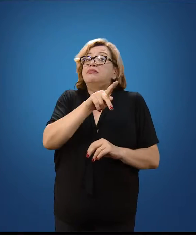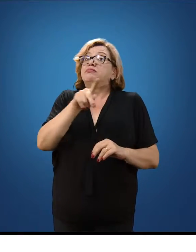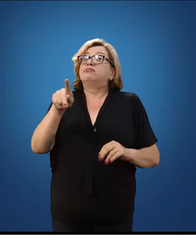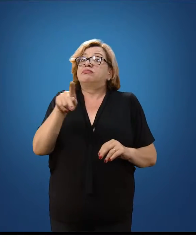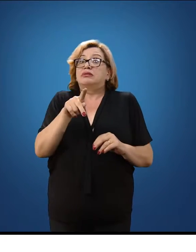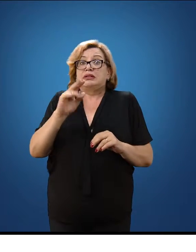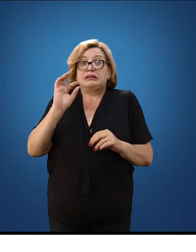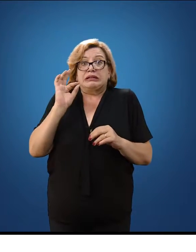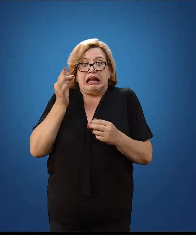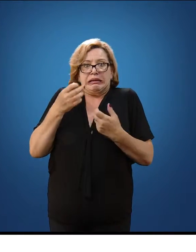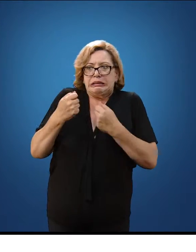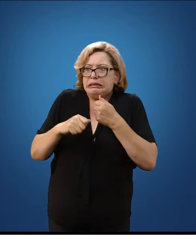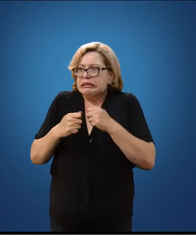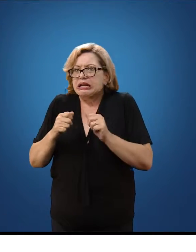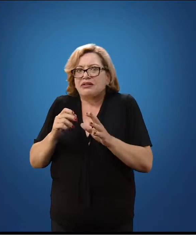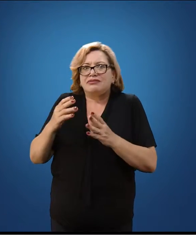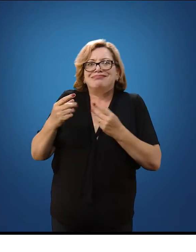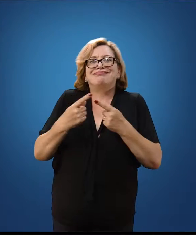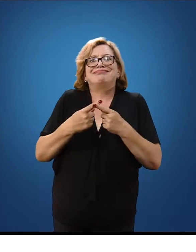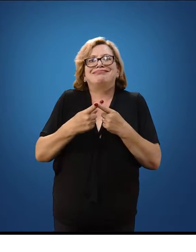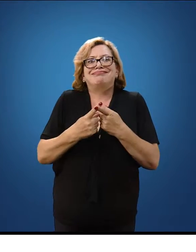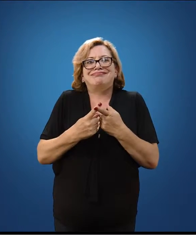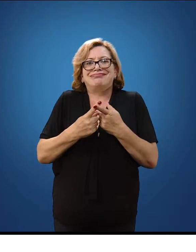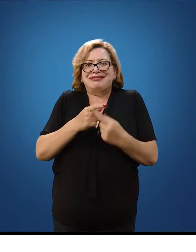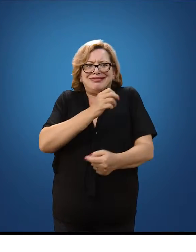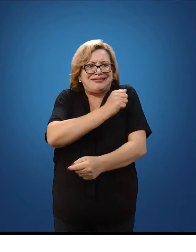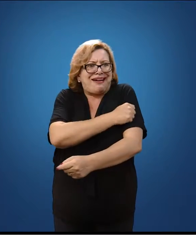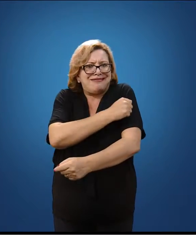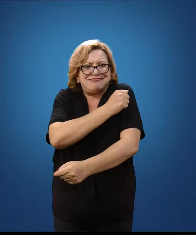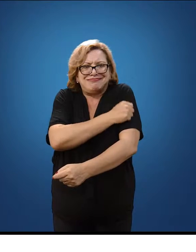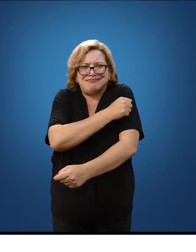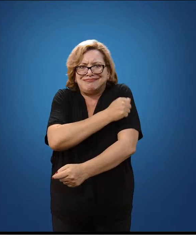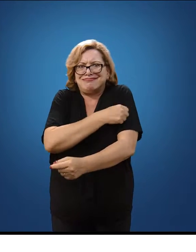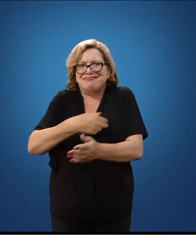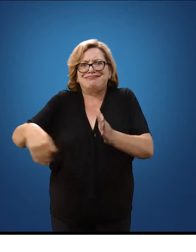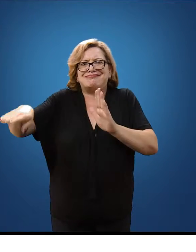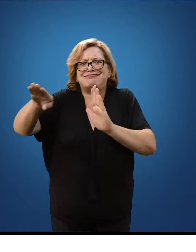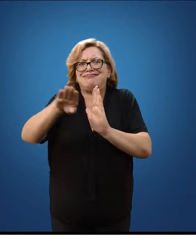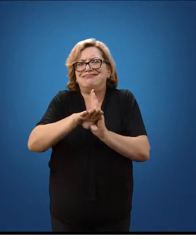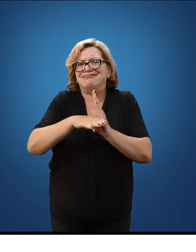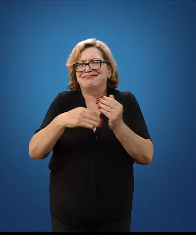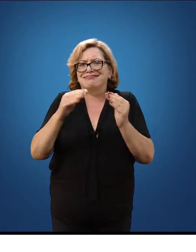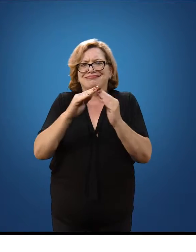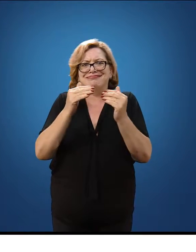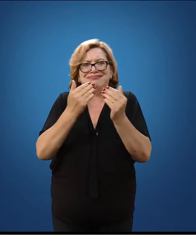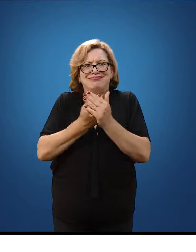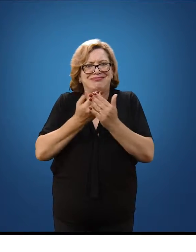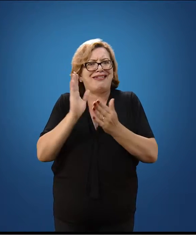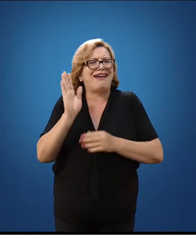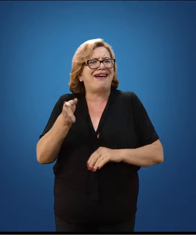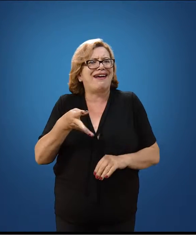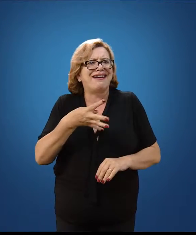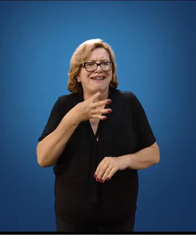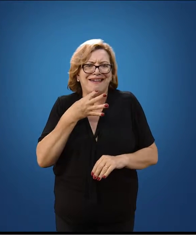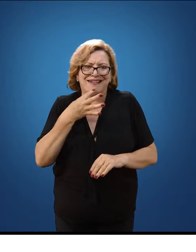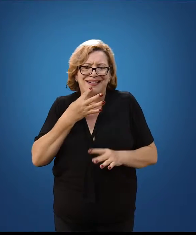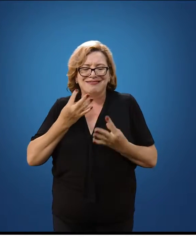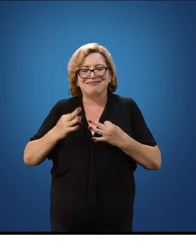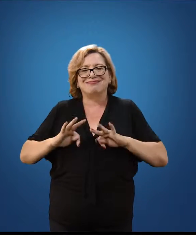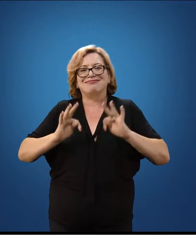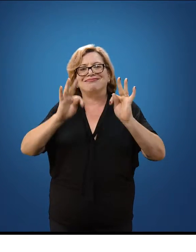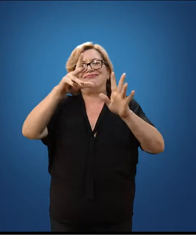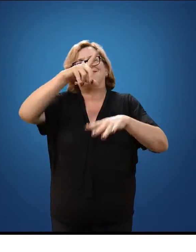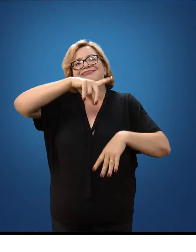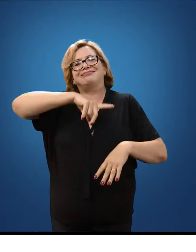a acompanhar isso, porque as gerações que ele recebia estão recebendo já vêm com esse conhecimento para dentro